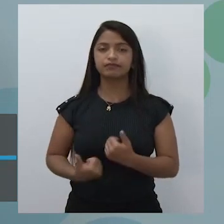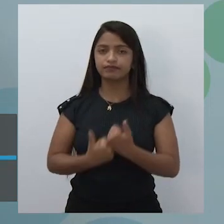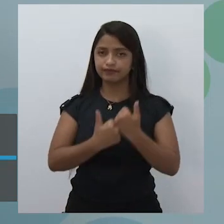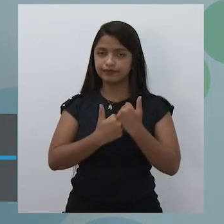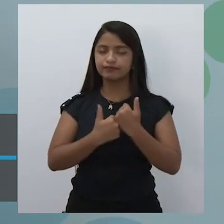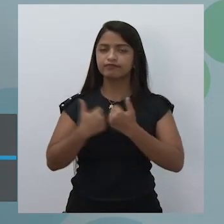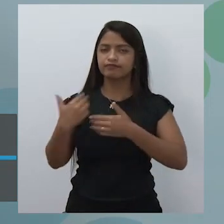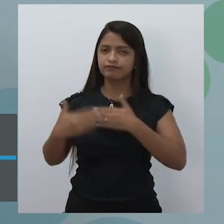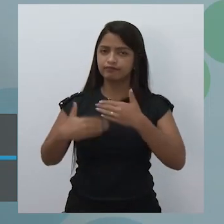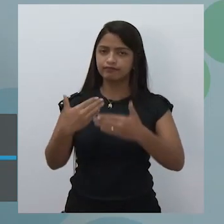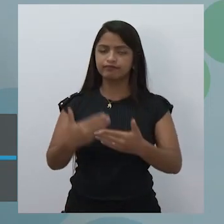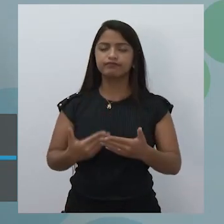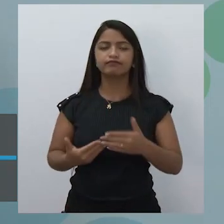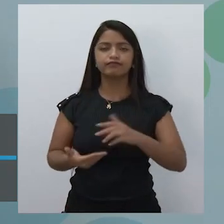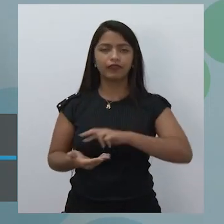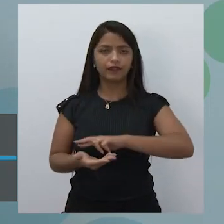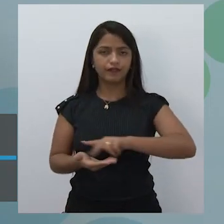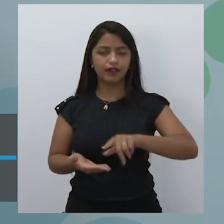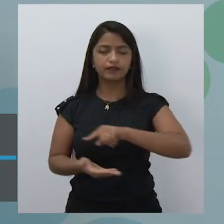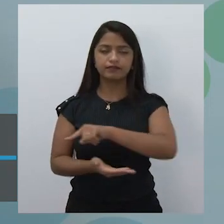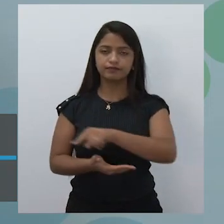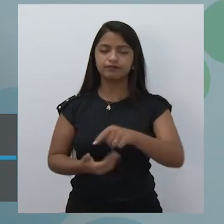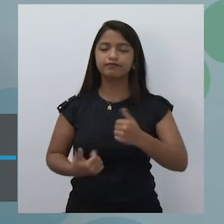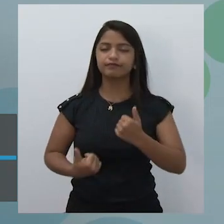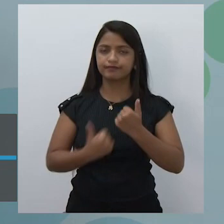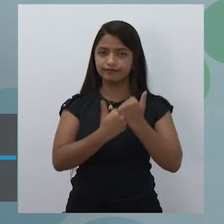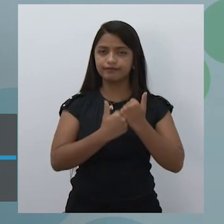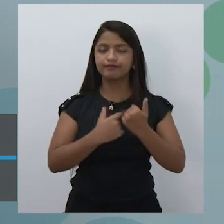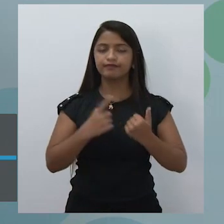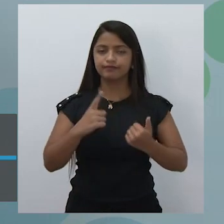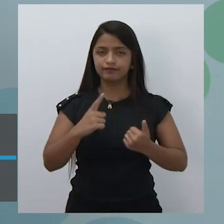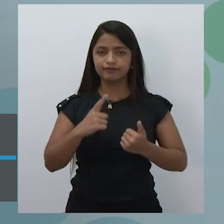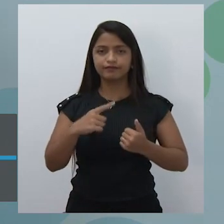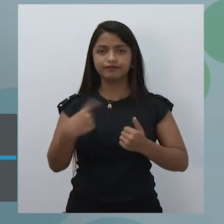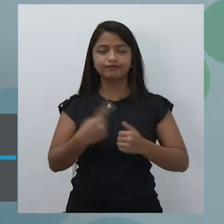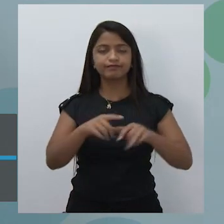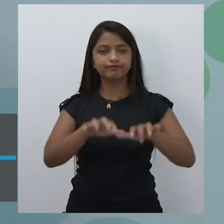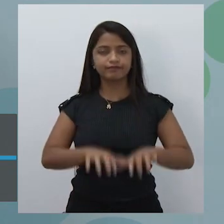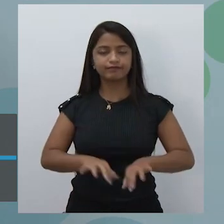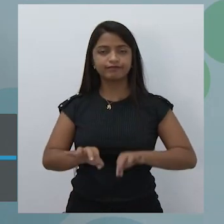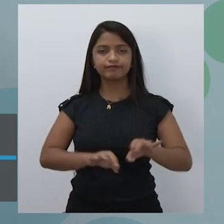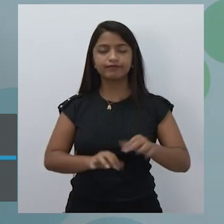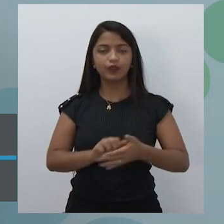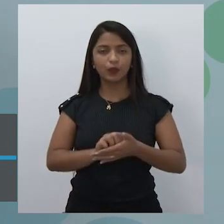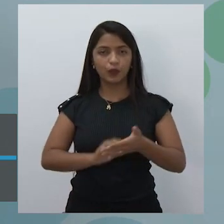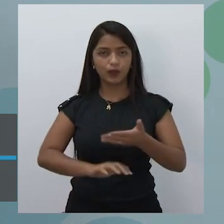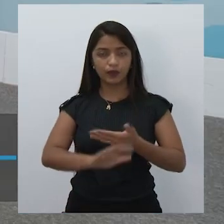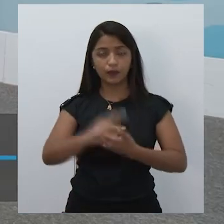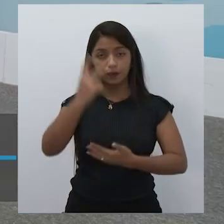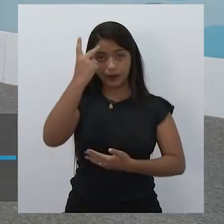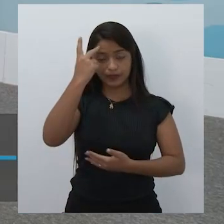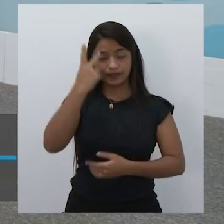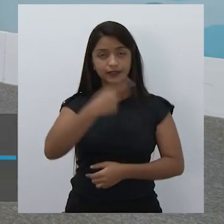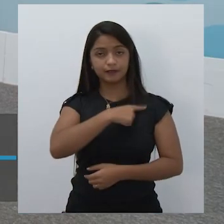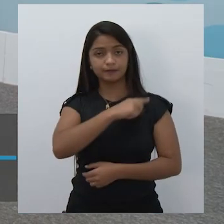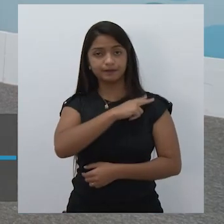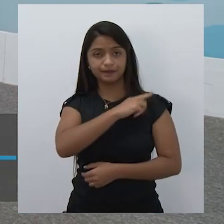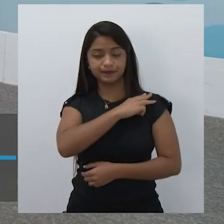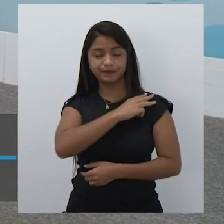dessa etapa de construção do currículo paulista, etapa ensino médio.